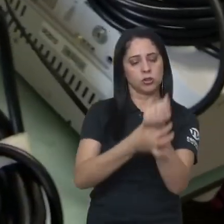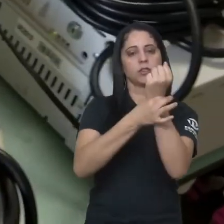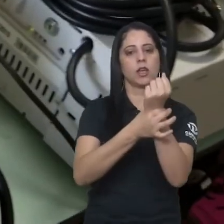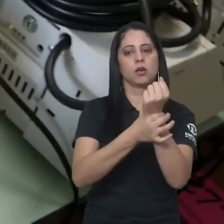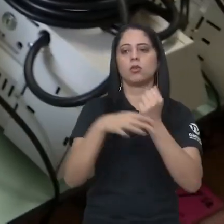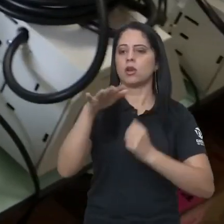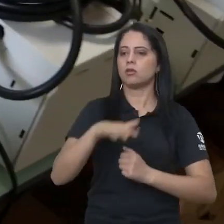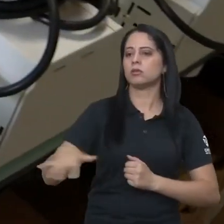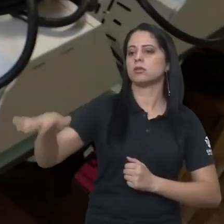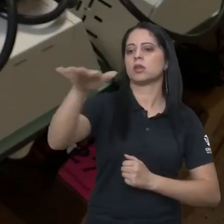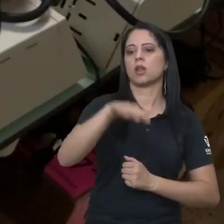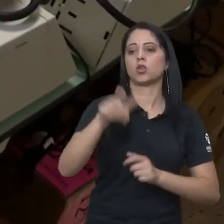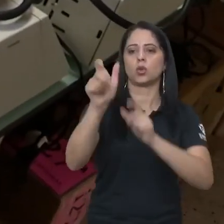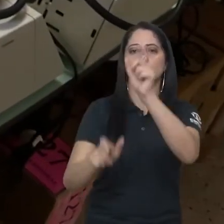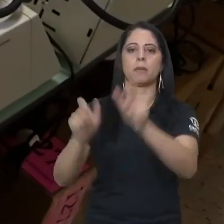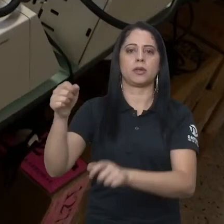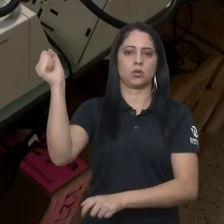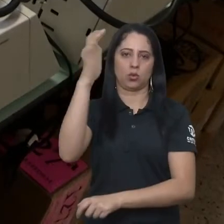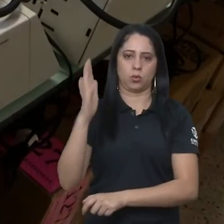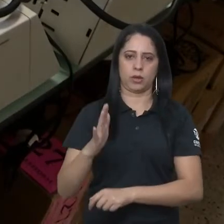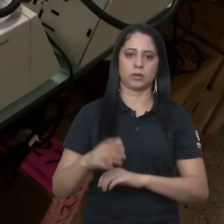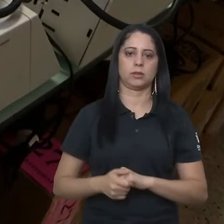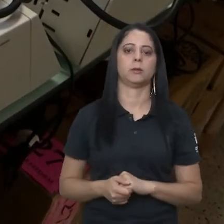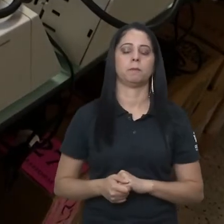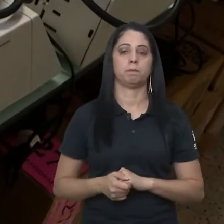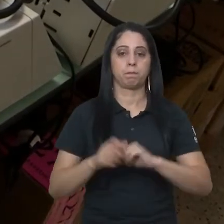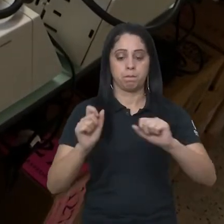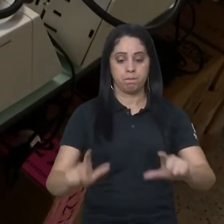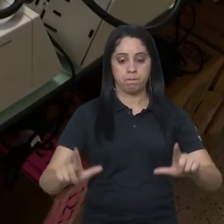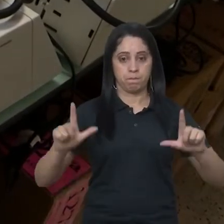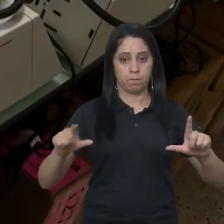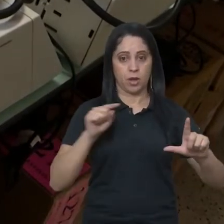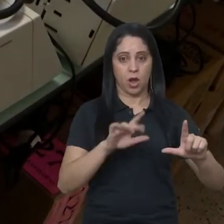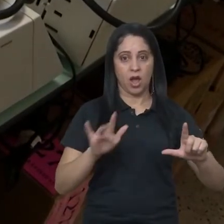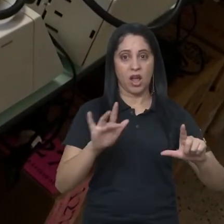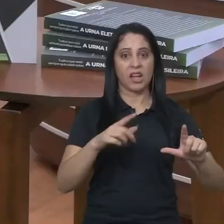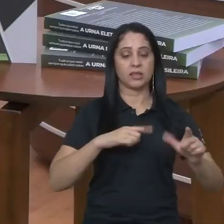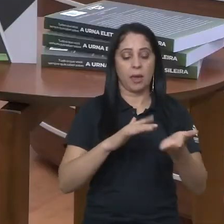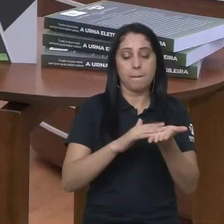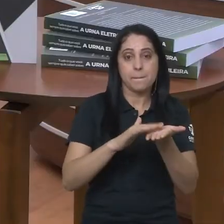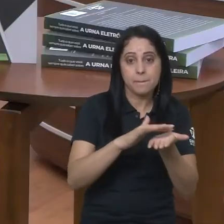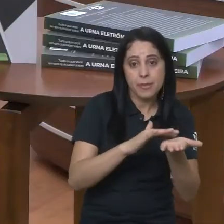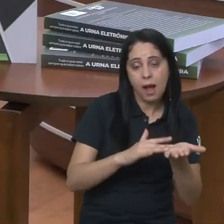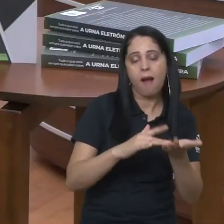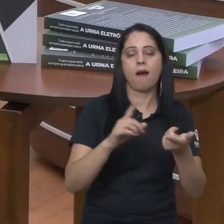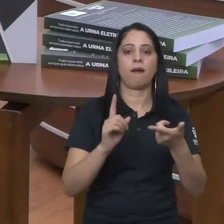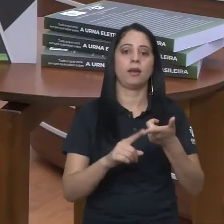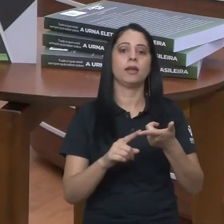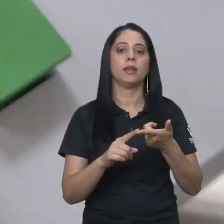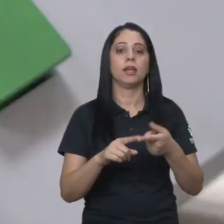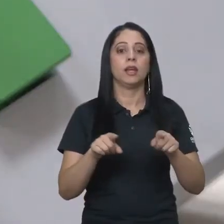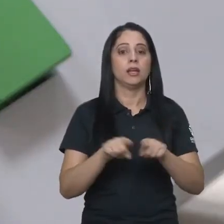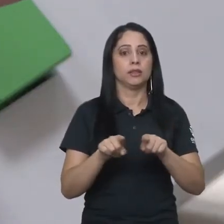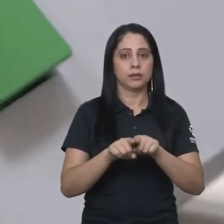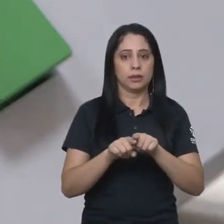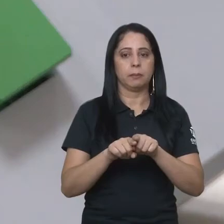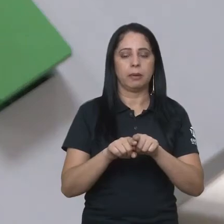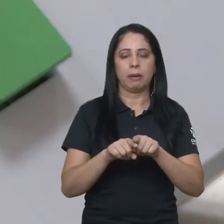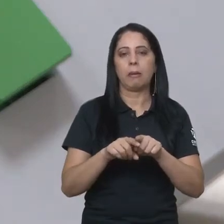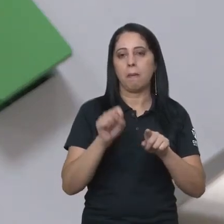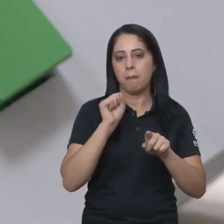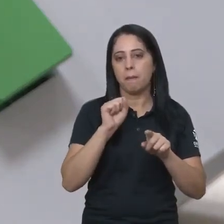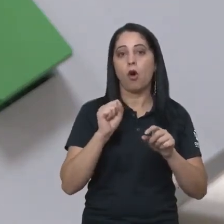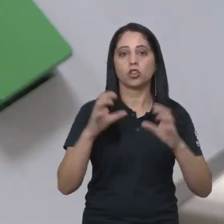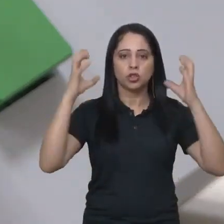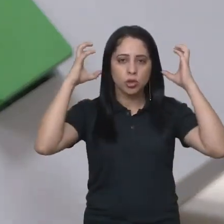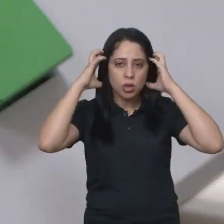para que o direito do voto seja assegurado para todos os brasileiros. A nossa urna tem braille, ela